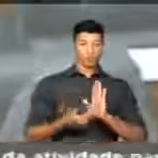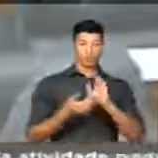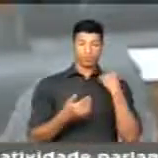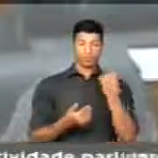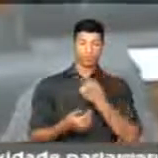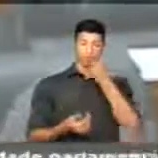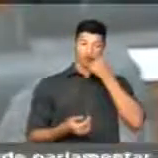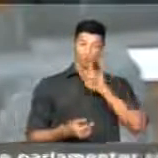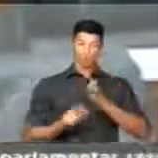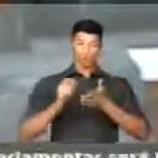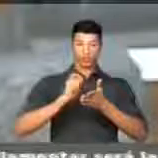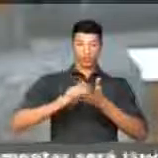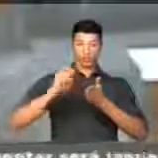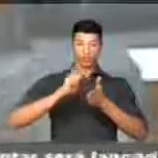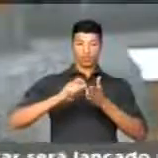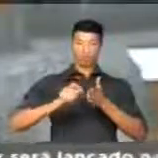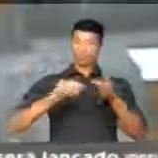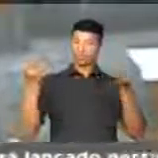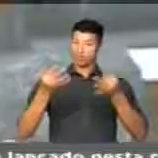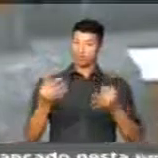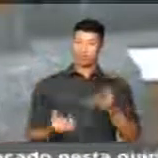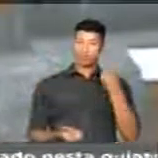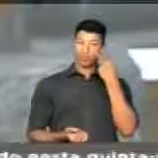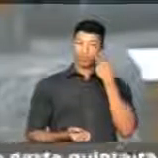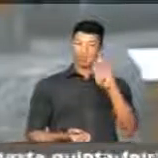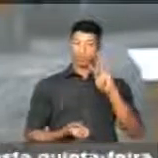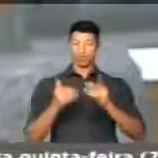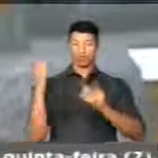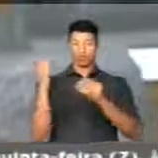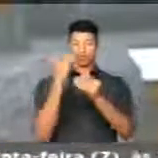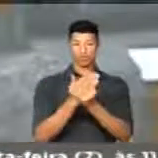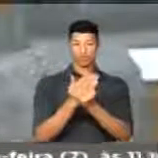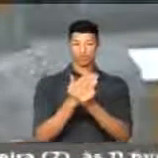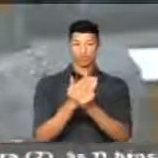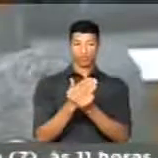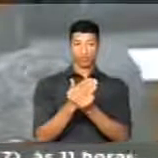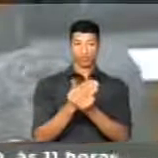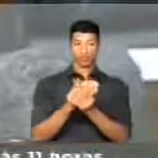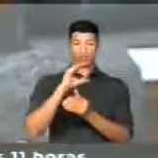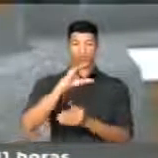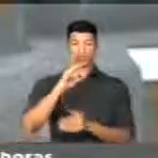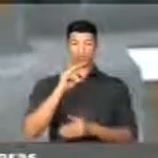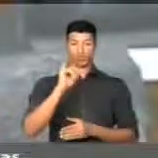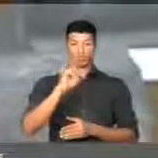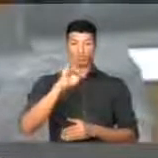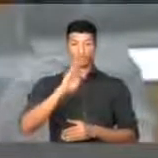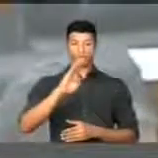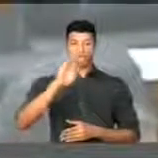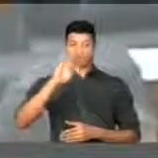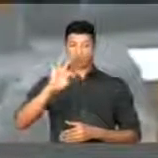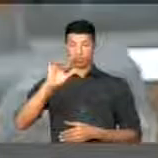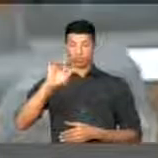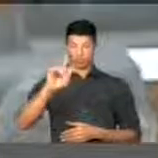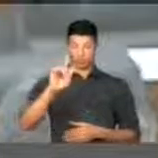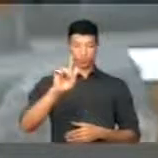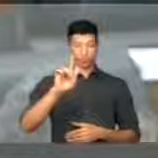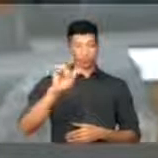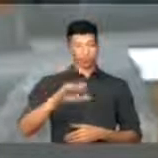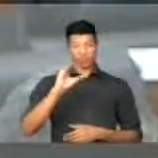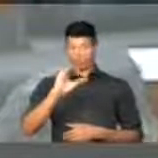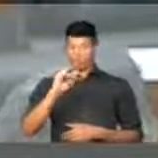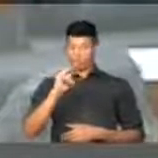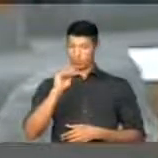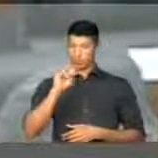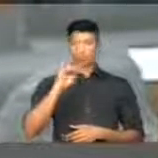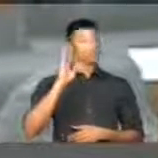conseguimos as assinaturas suficientes para protocolarmos a CPI do BTG Pactual. Esta